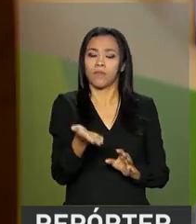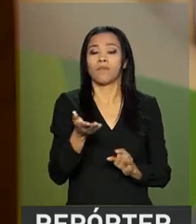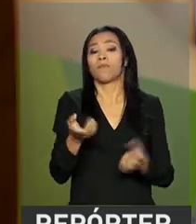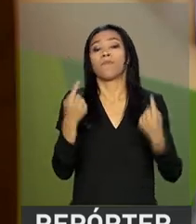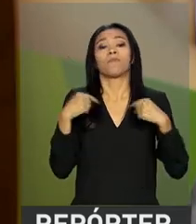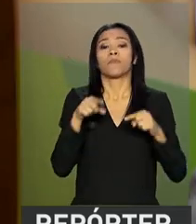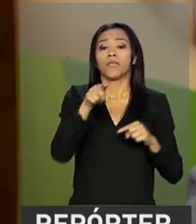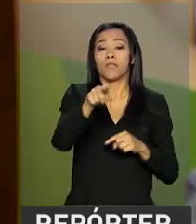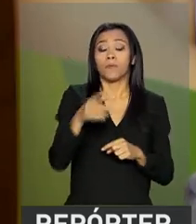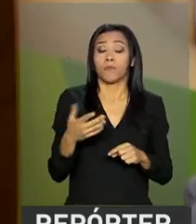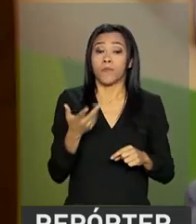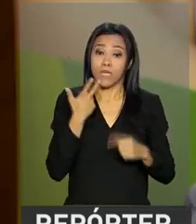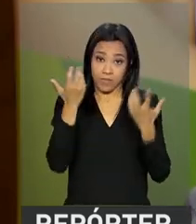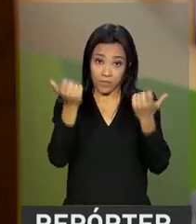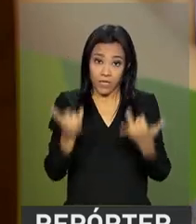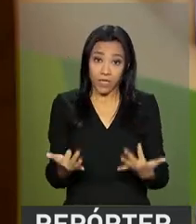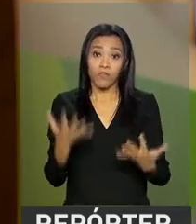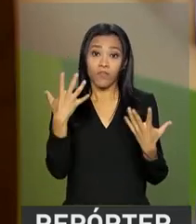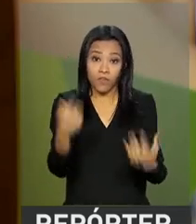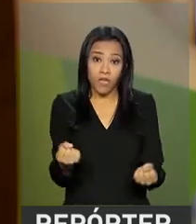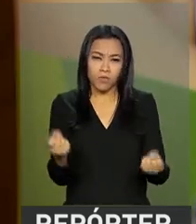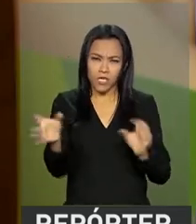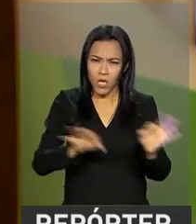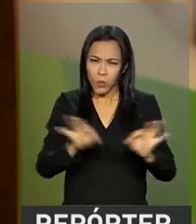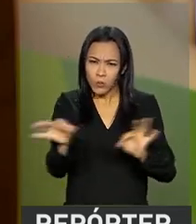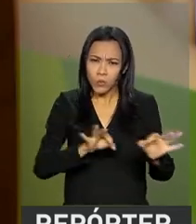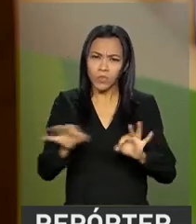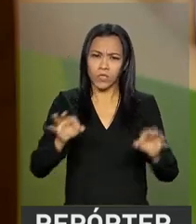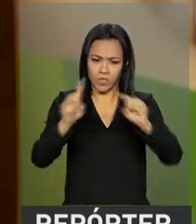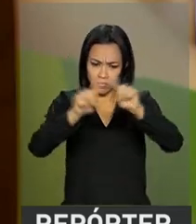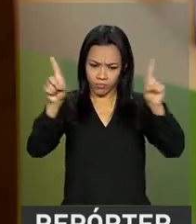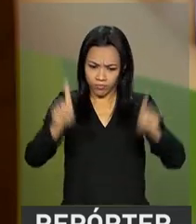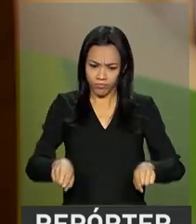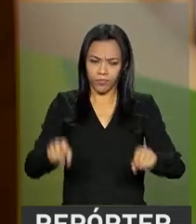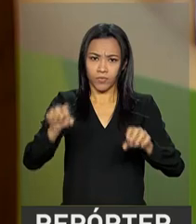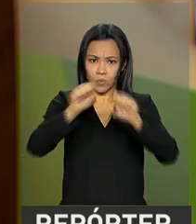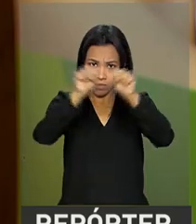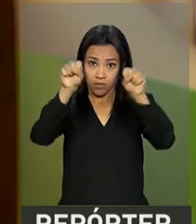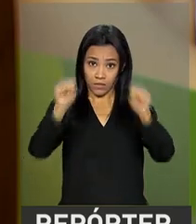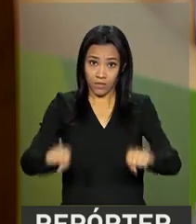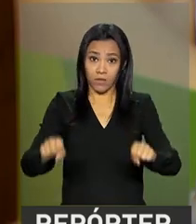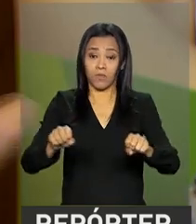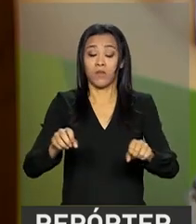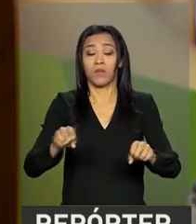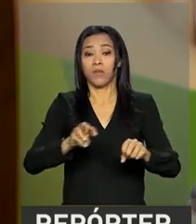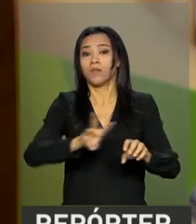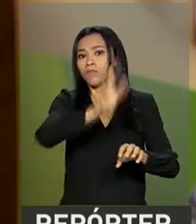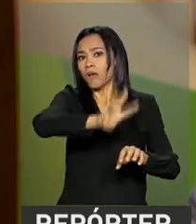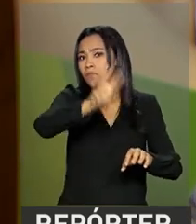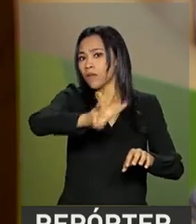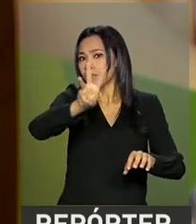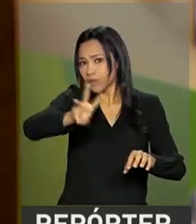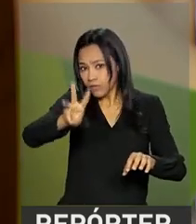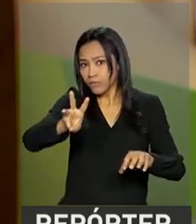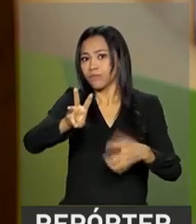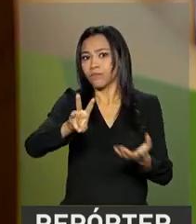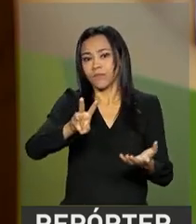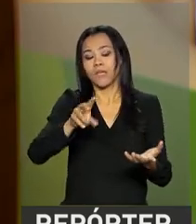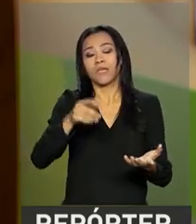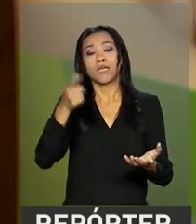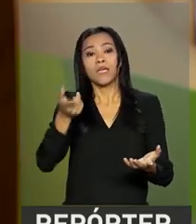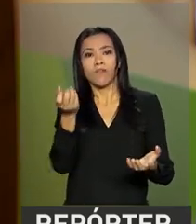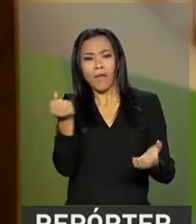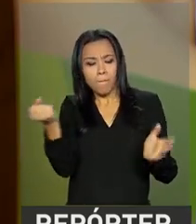então nós vamos reunir esse conteúdo no conteúdo matriz que vai ser vinculado a um site ea